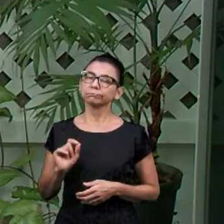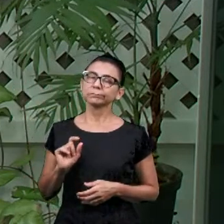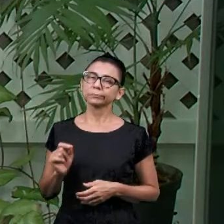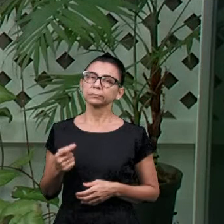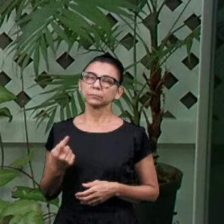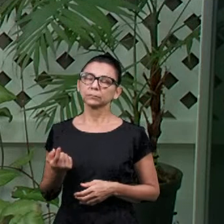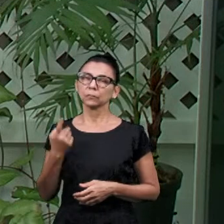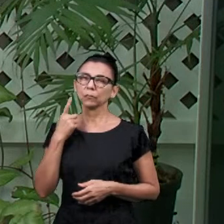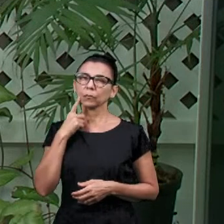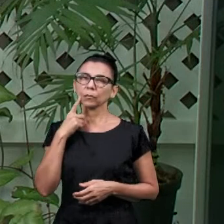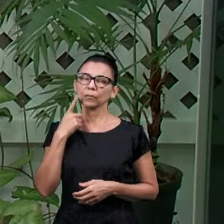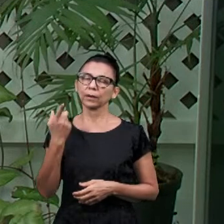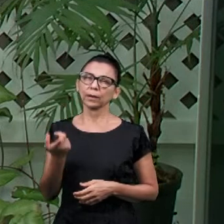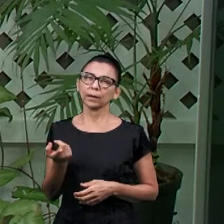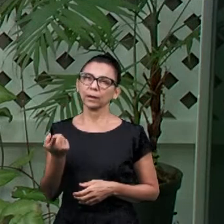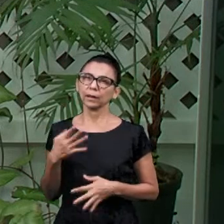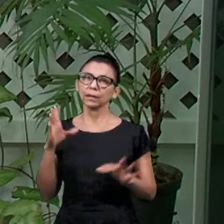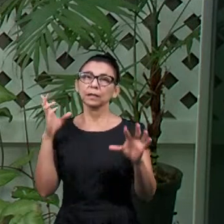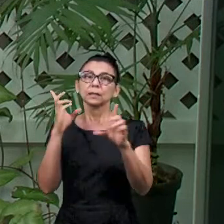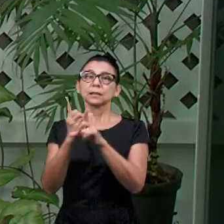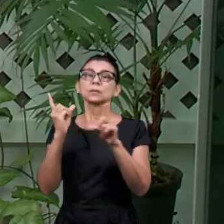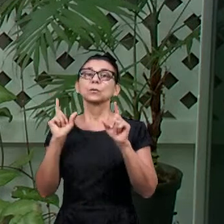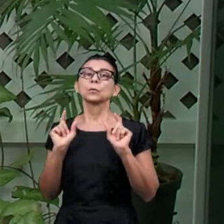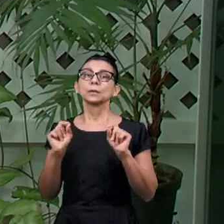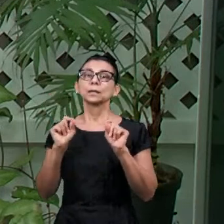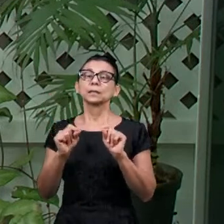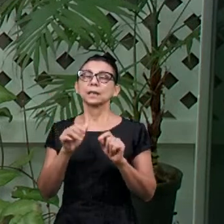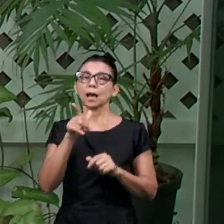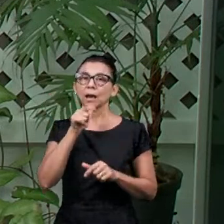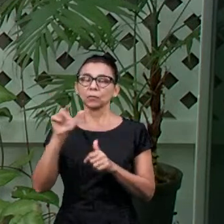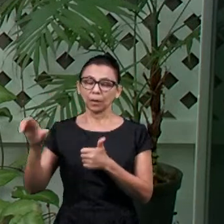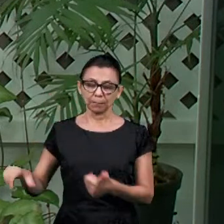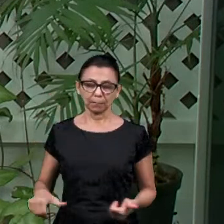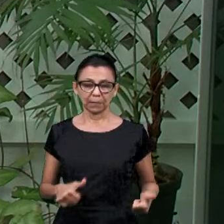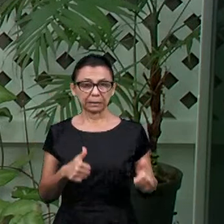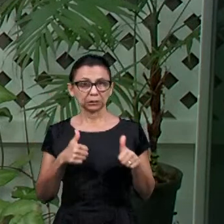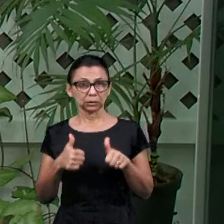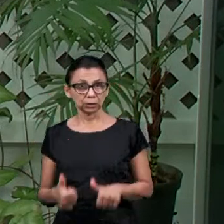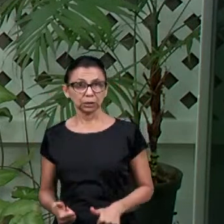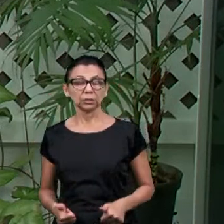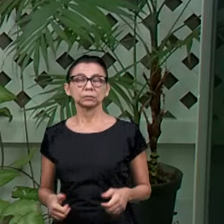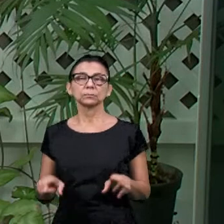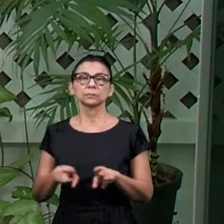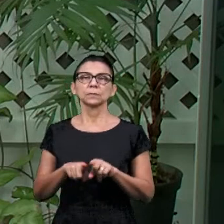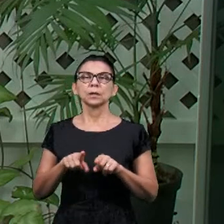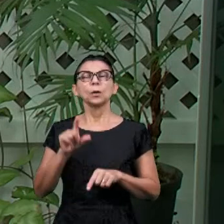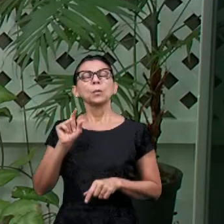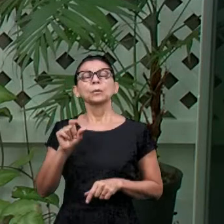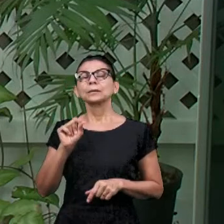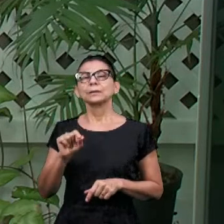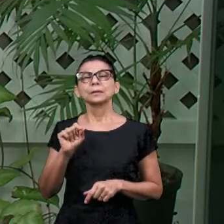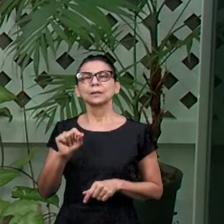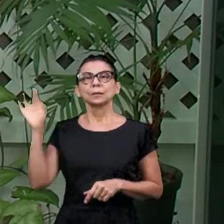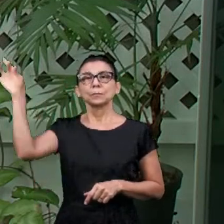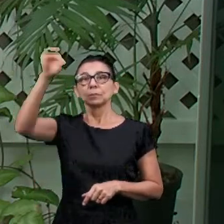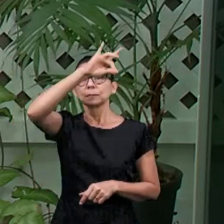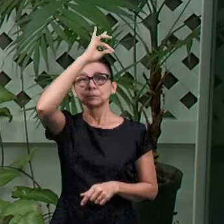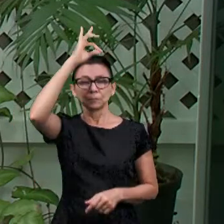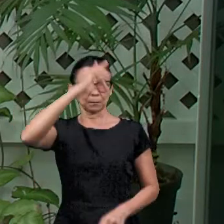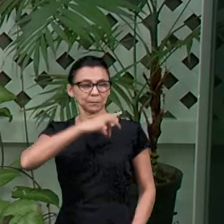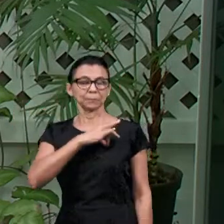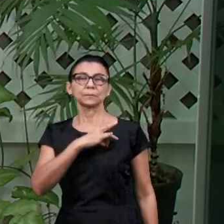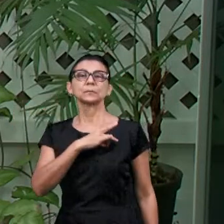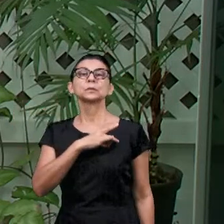descobrir o que é batismo nas águas, o que é batismo com o Espírito Santo. Ele